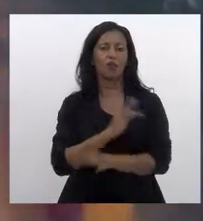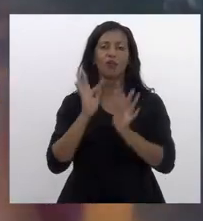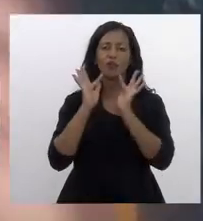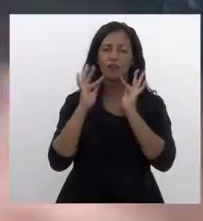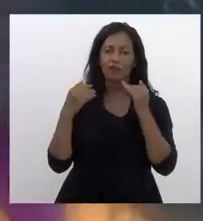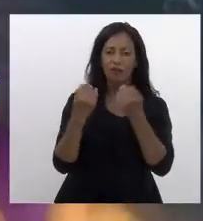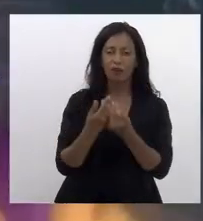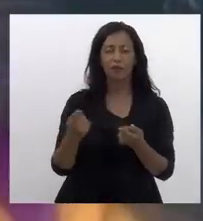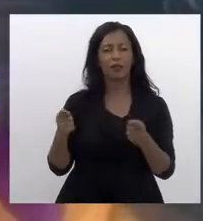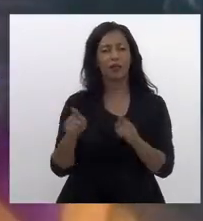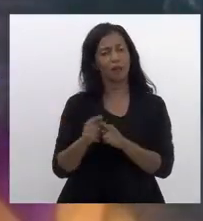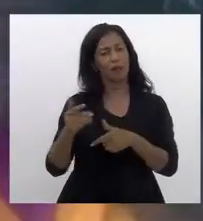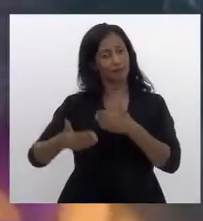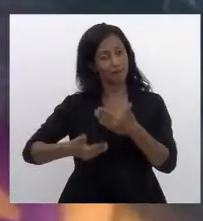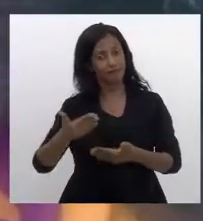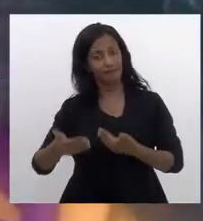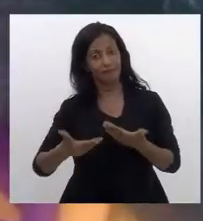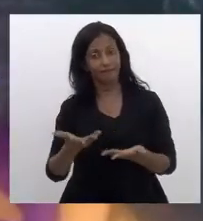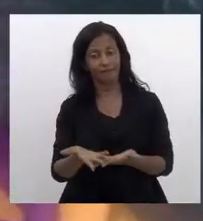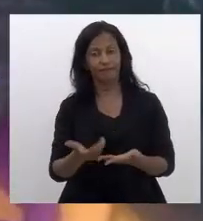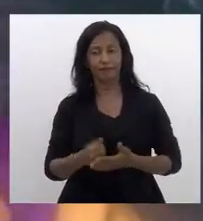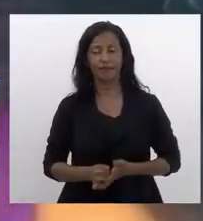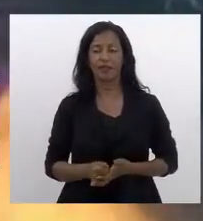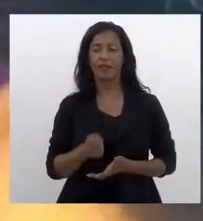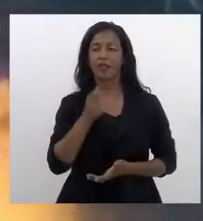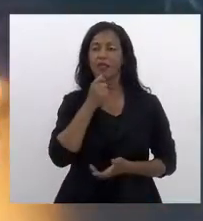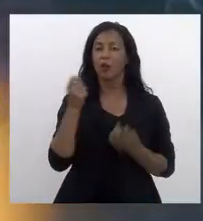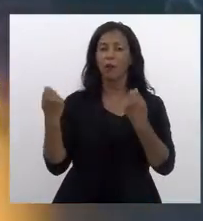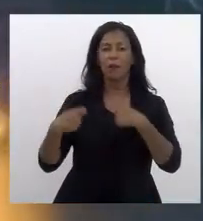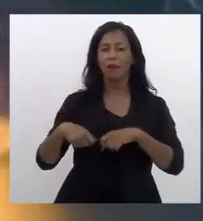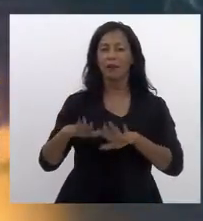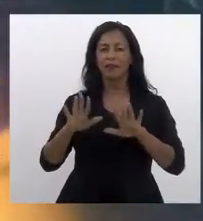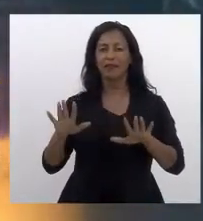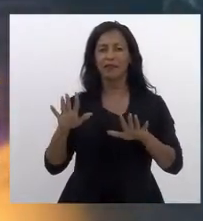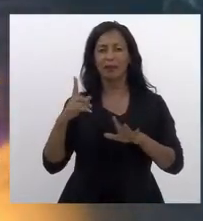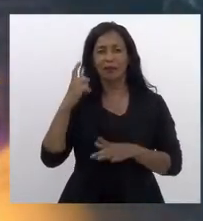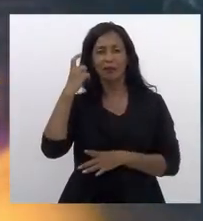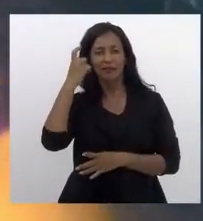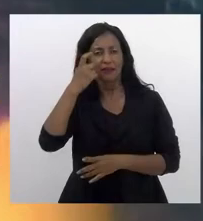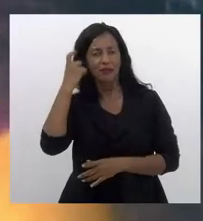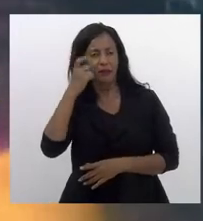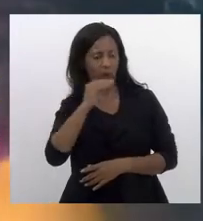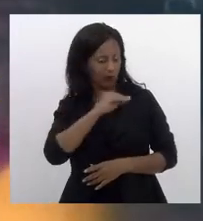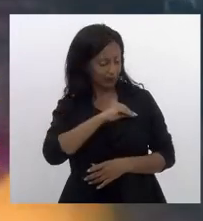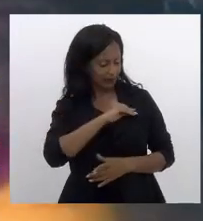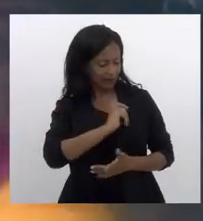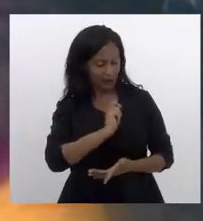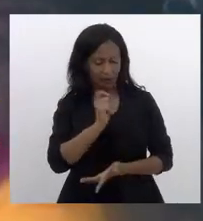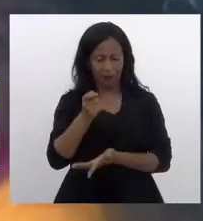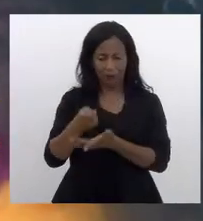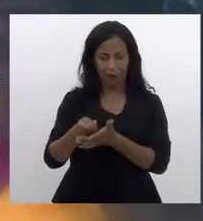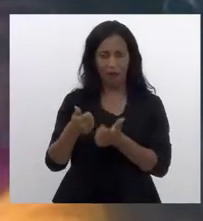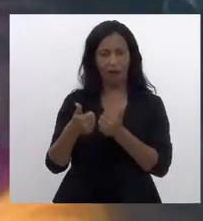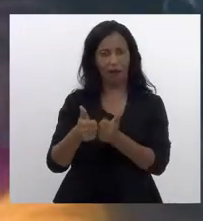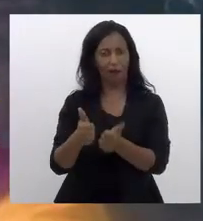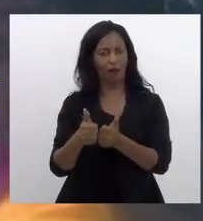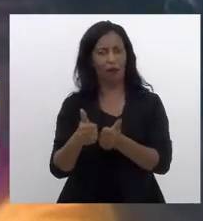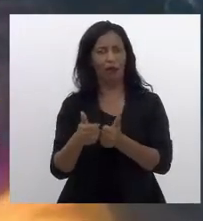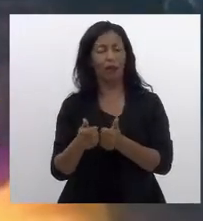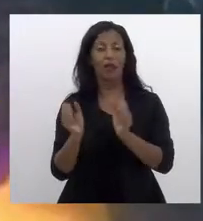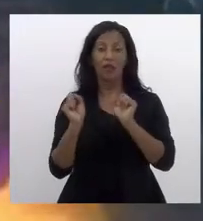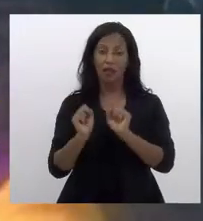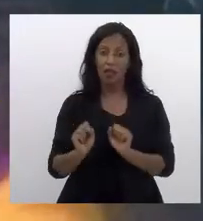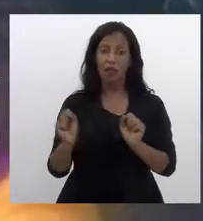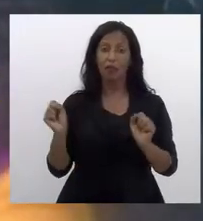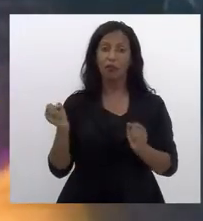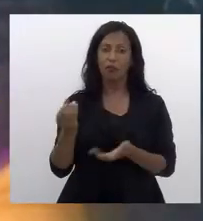familiares também, consequentemente, que não precisarão mais onerar o seu orçamento com o custo dessa passagem, e poderão até